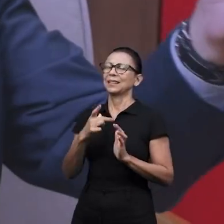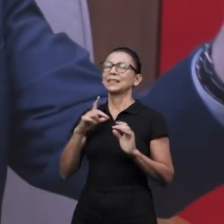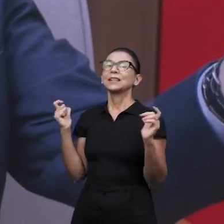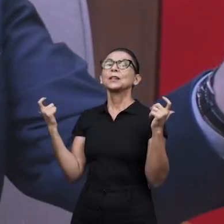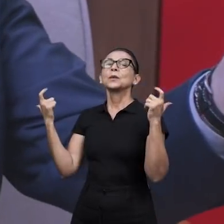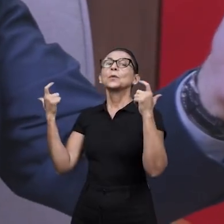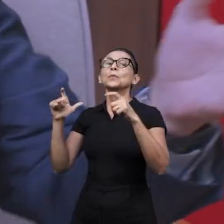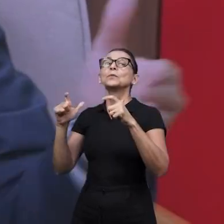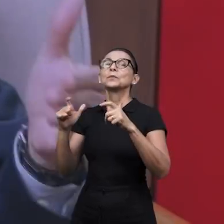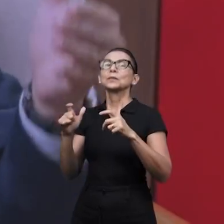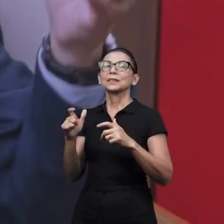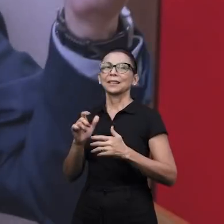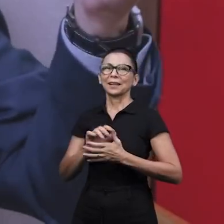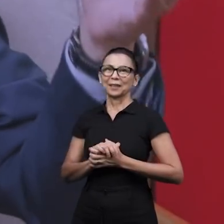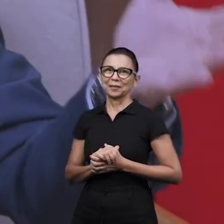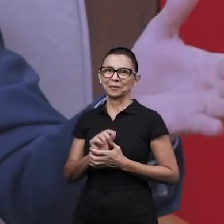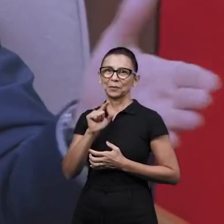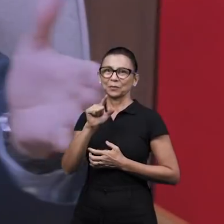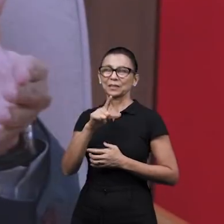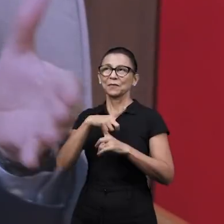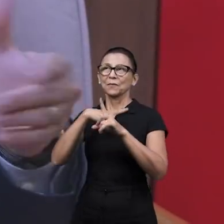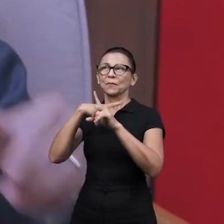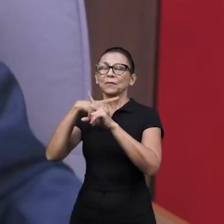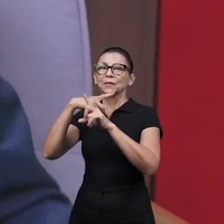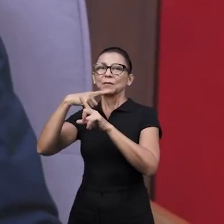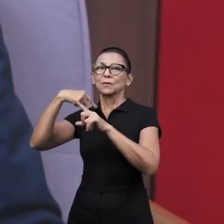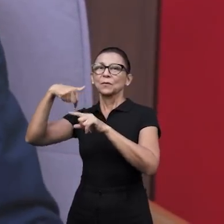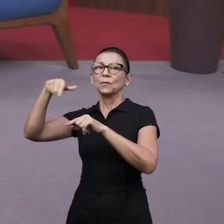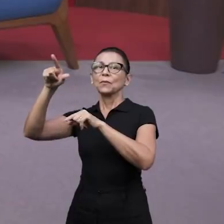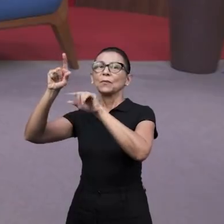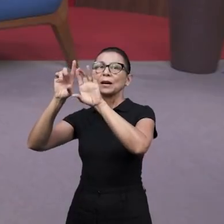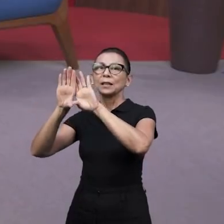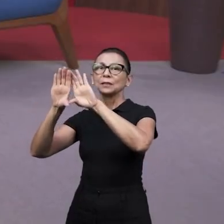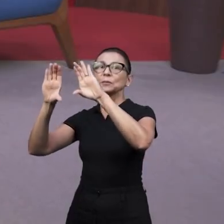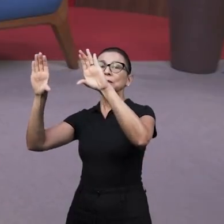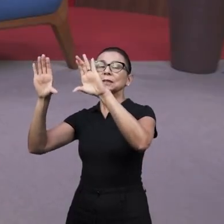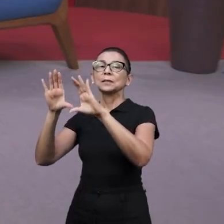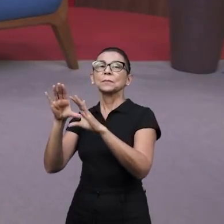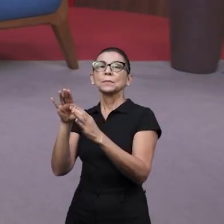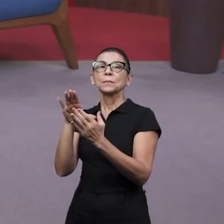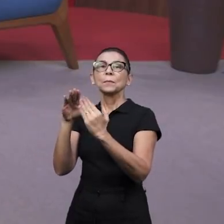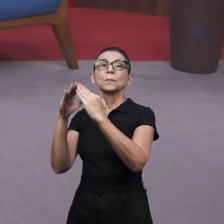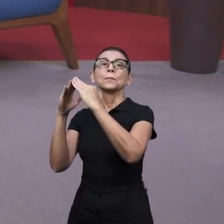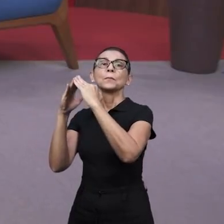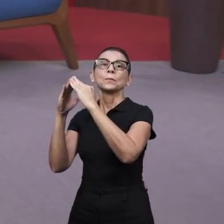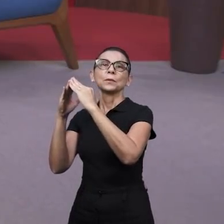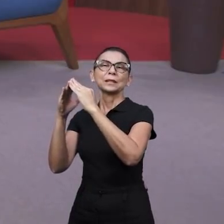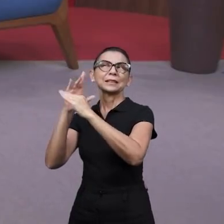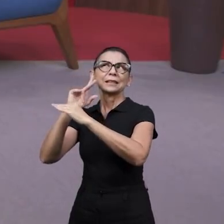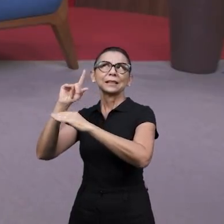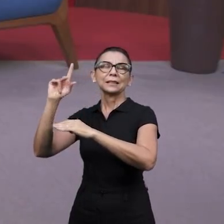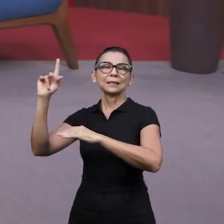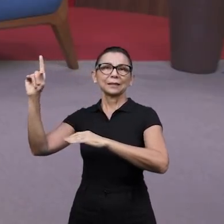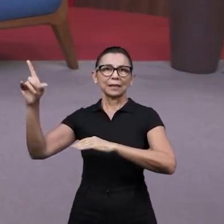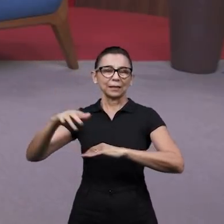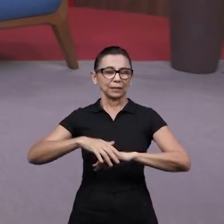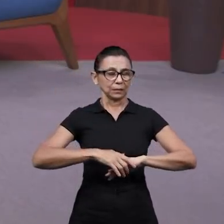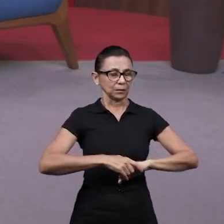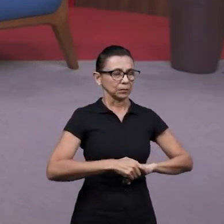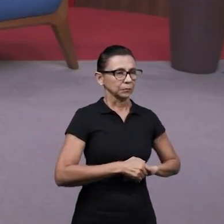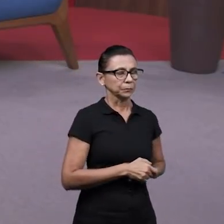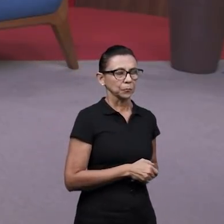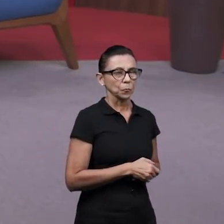uma morada, que é uma morada eterna, celestial. E essa garantia desta morada,